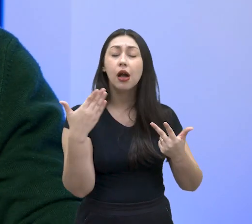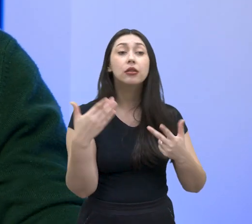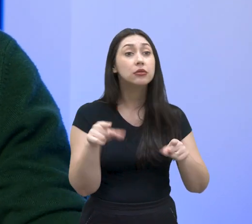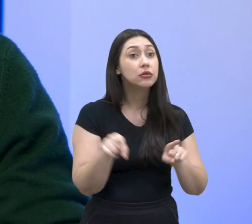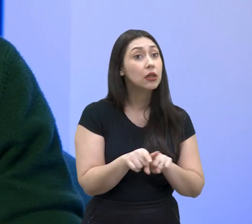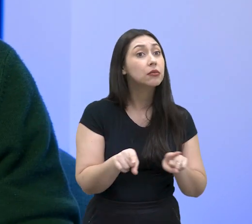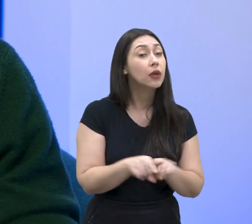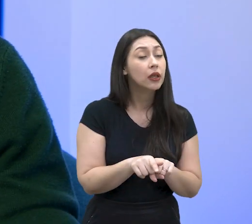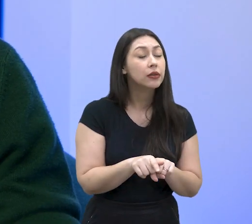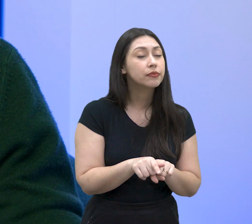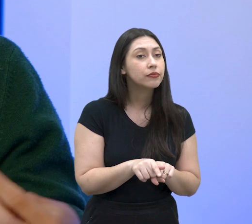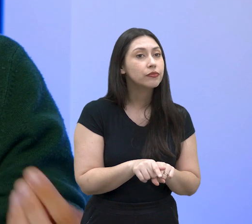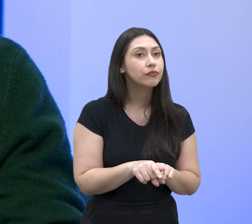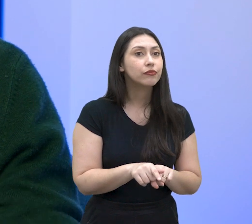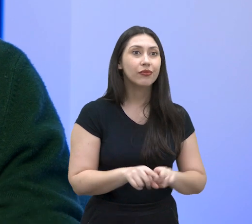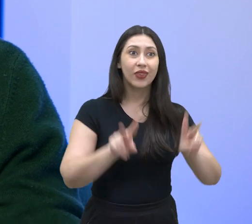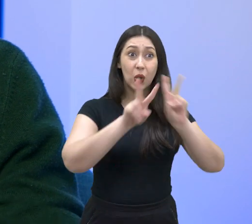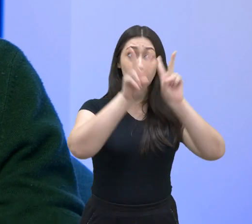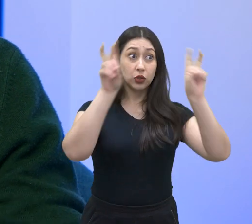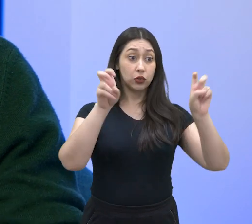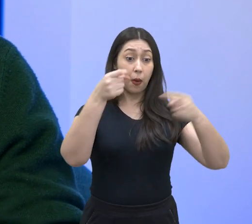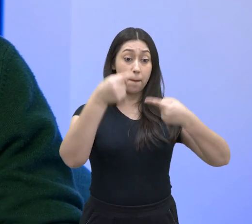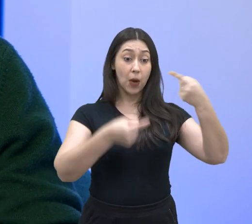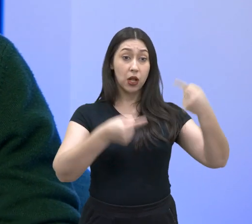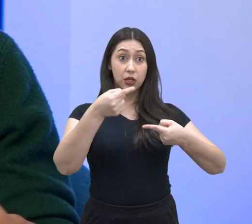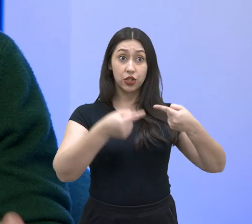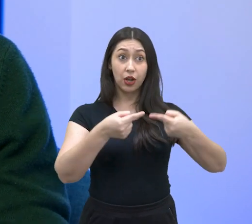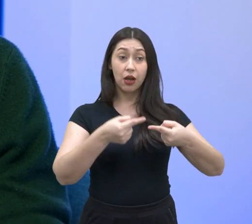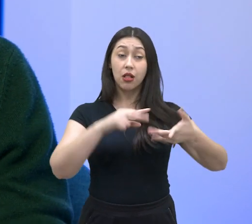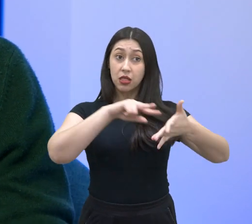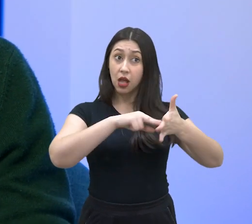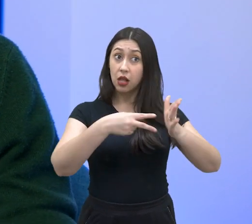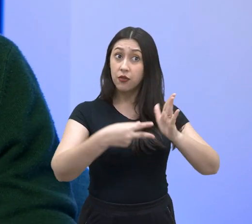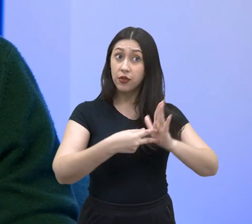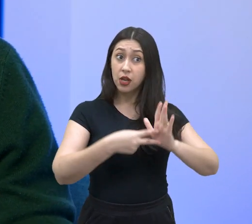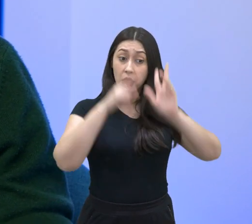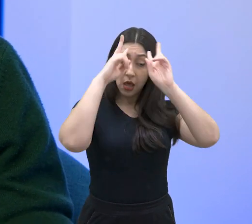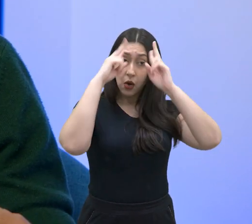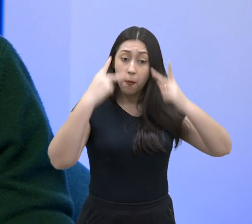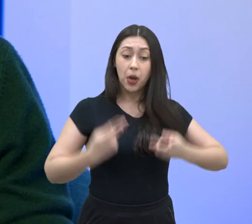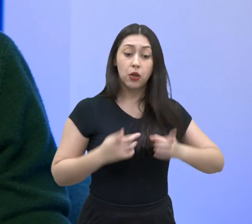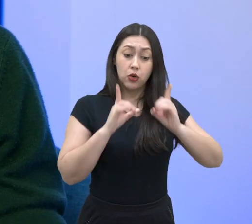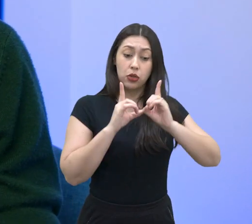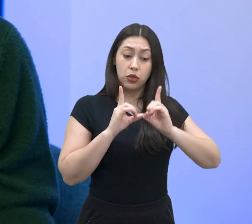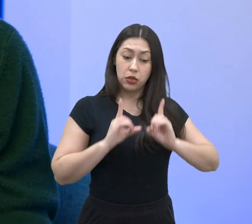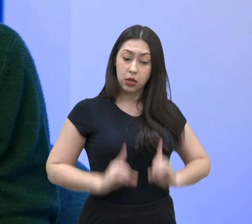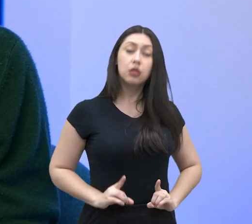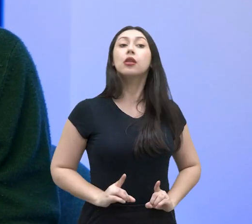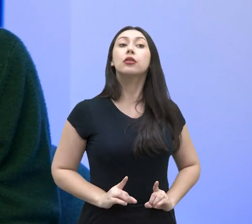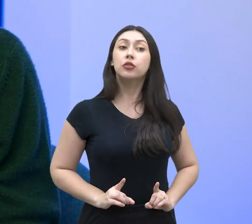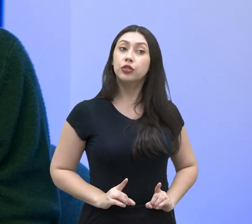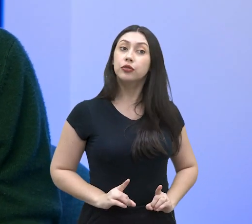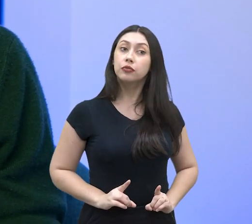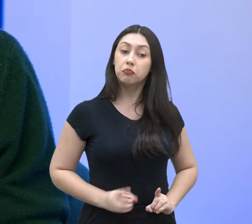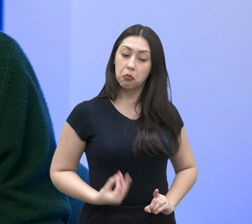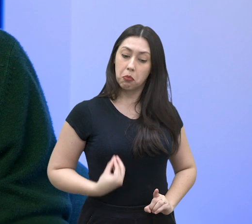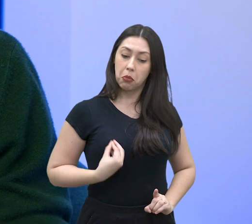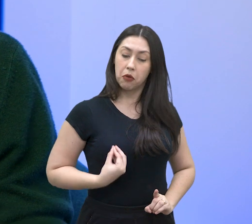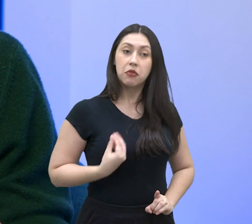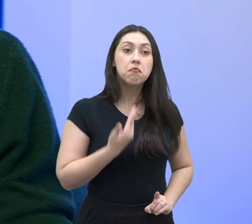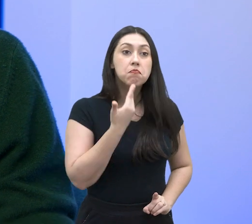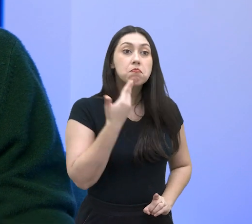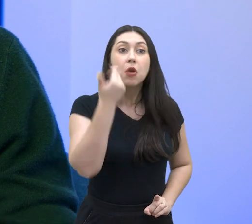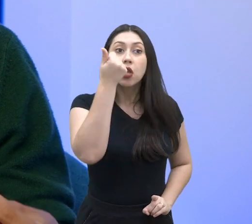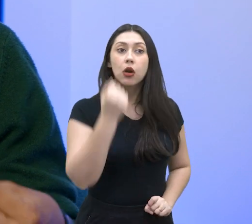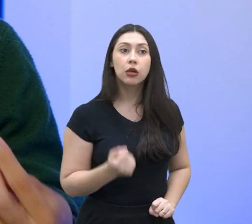exemplo, de preconceitos, eu posso estar falando de discriminações, eu posso estar falando de racismo, eu posso estar falando sobre desigualdades sociais. E essas